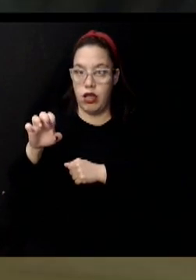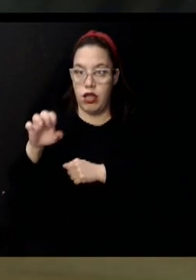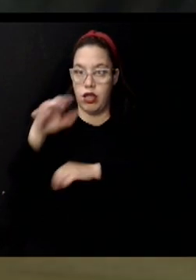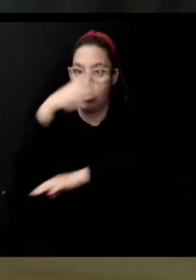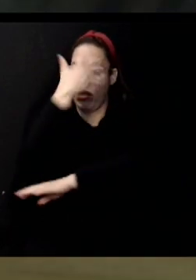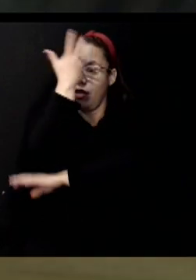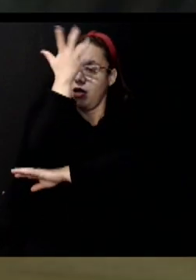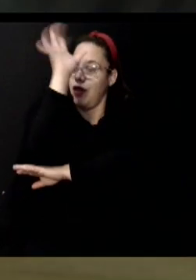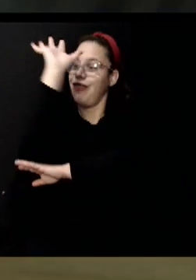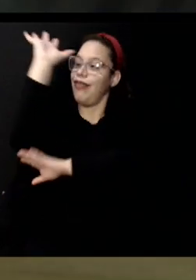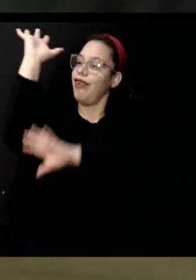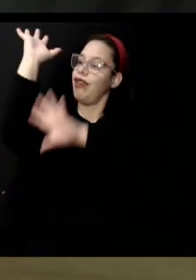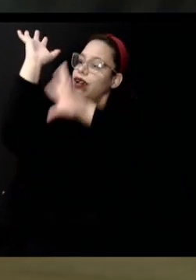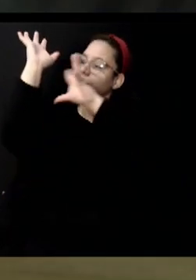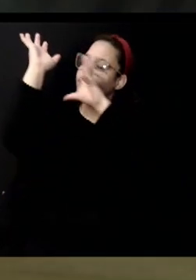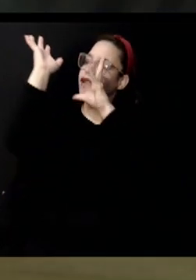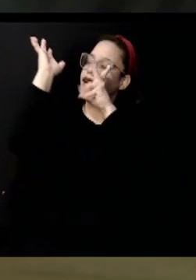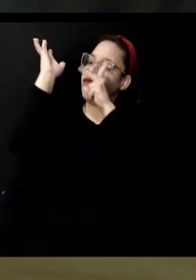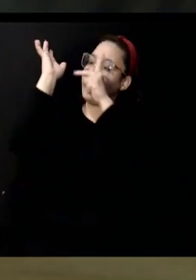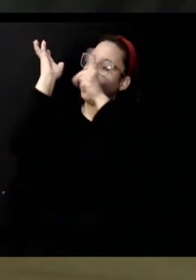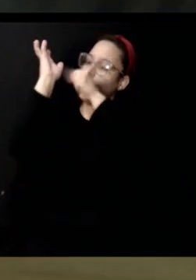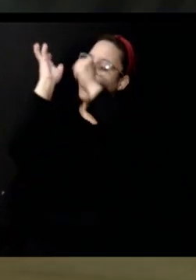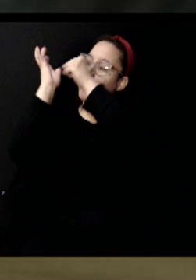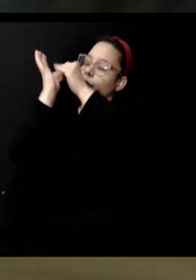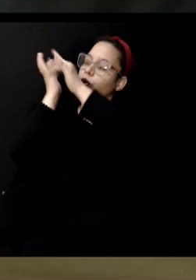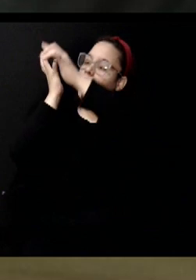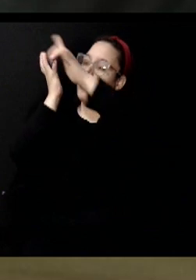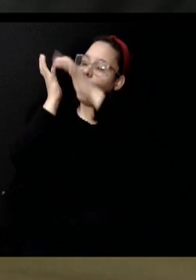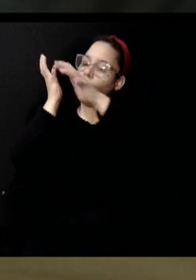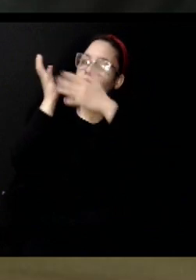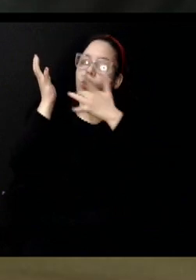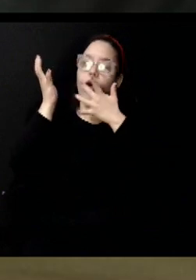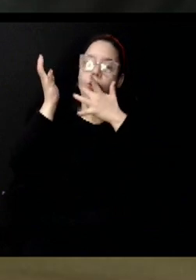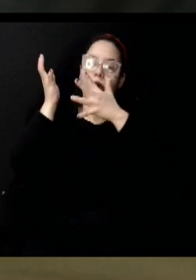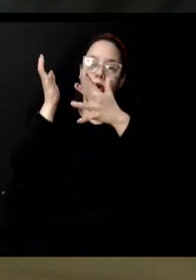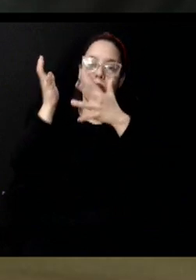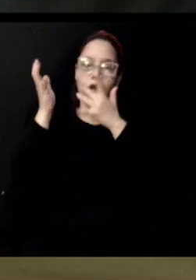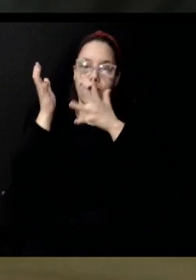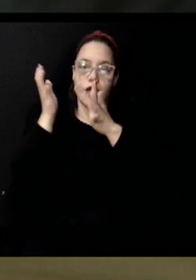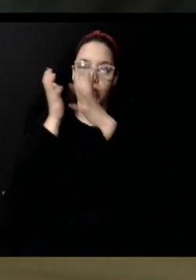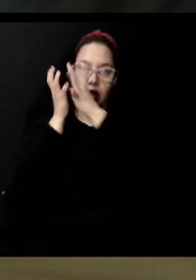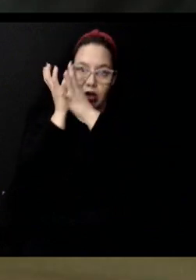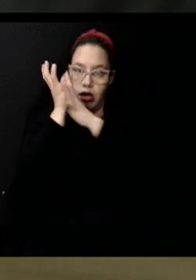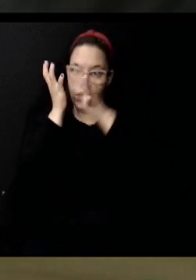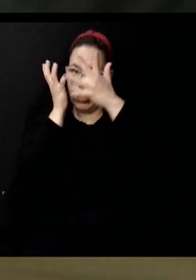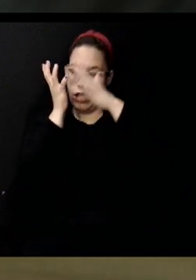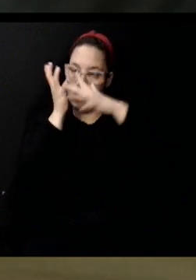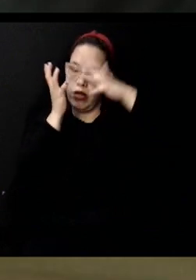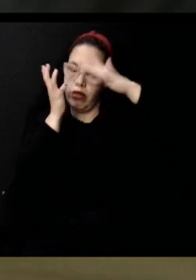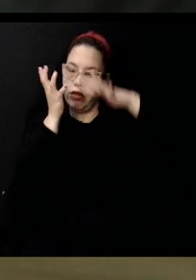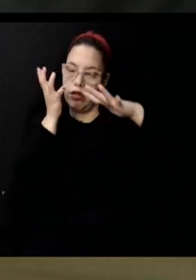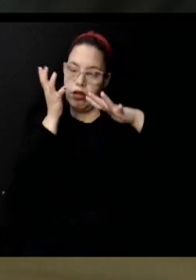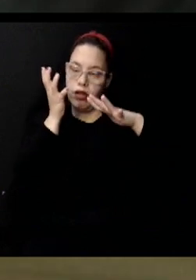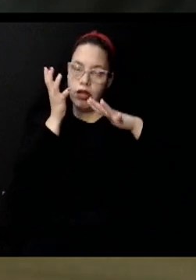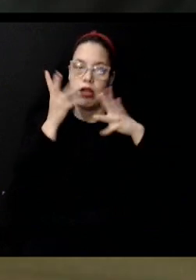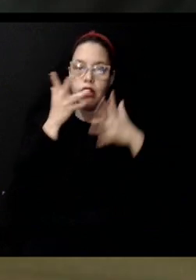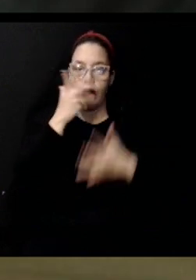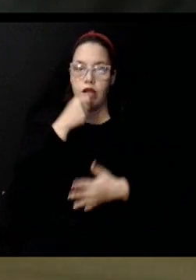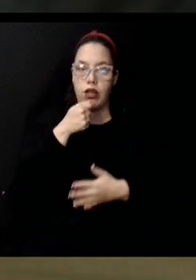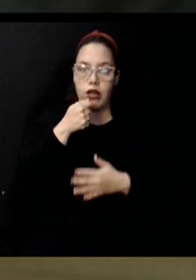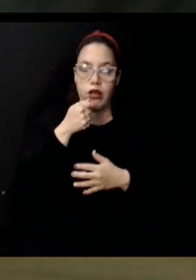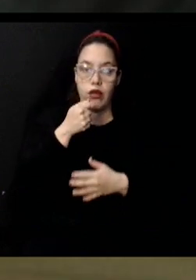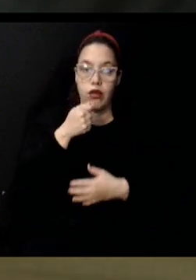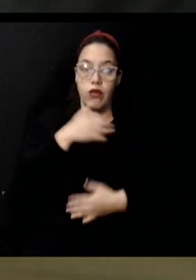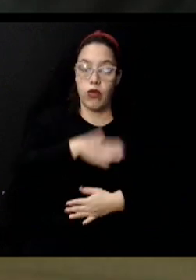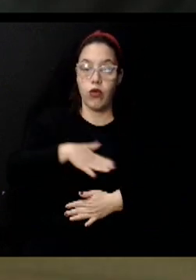florido, Aham. e tem gente que curte Ah, aquelas flores, né, a Exato. árvore do ipê. Ele é lindo, florido, tem gente que curte as